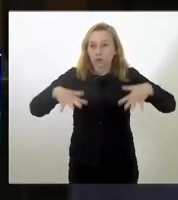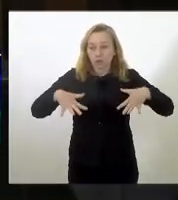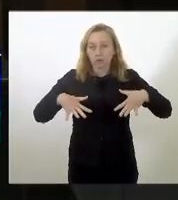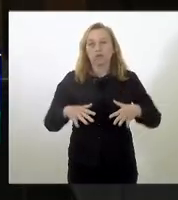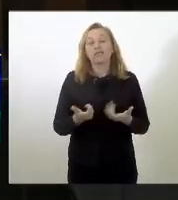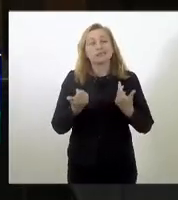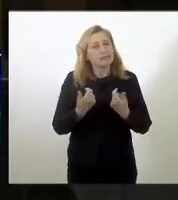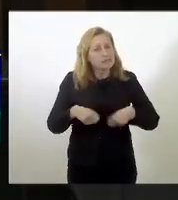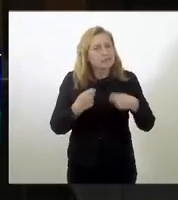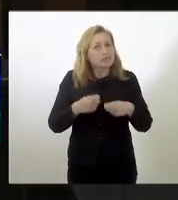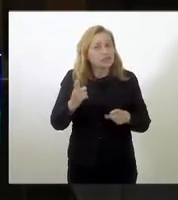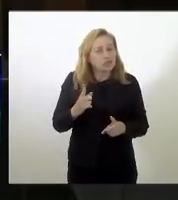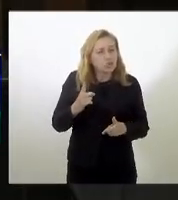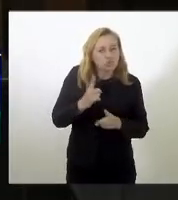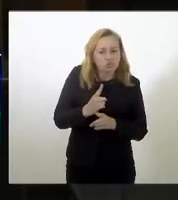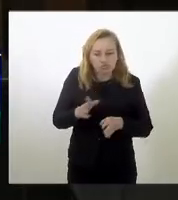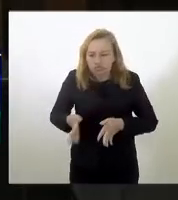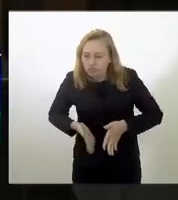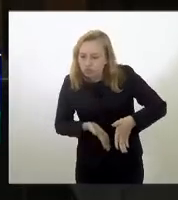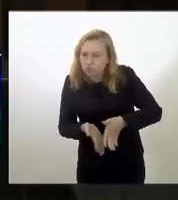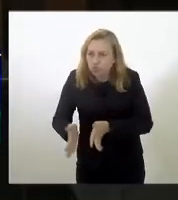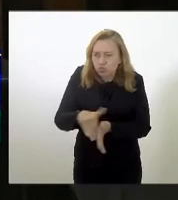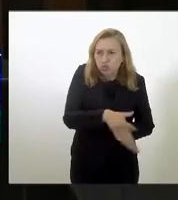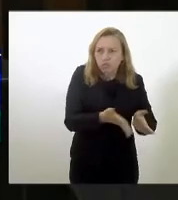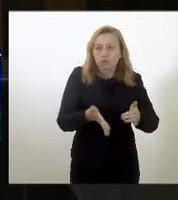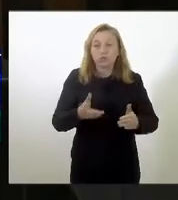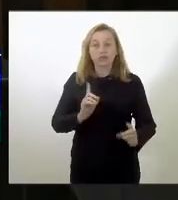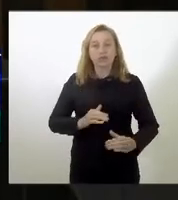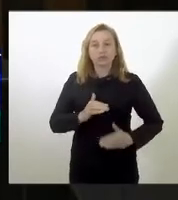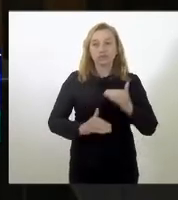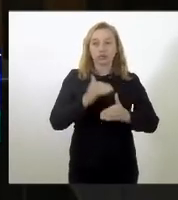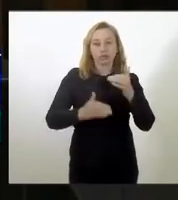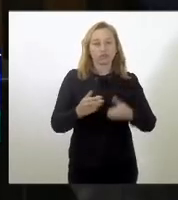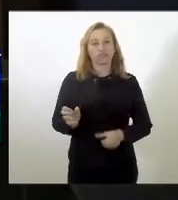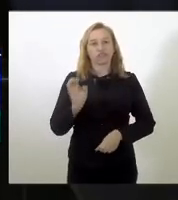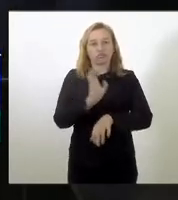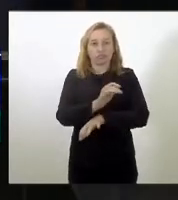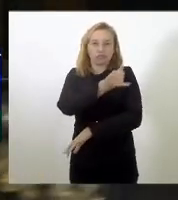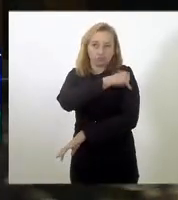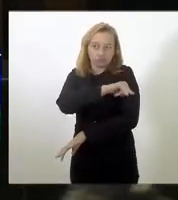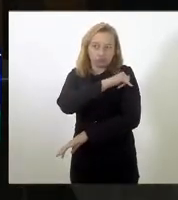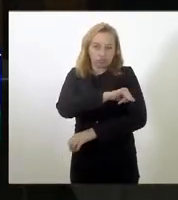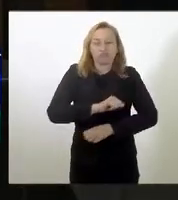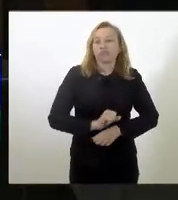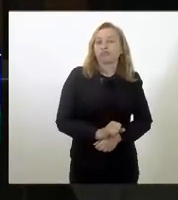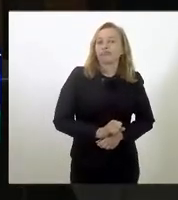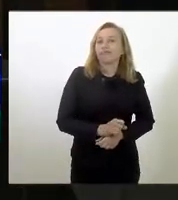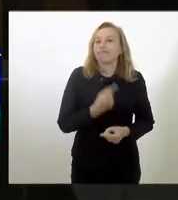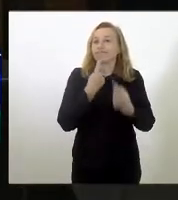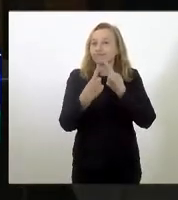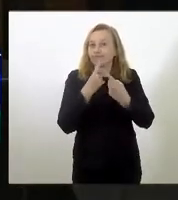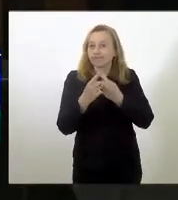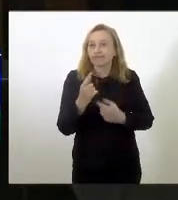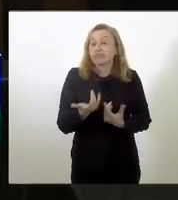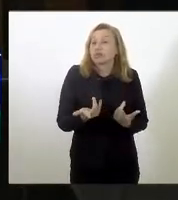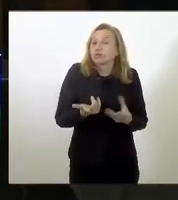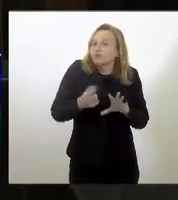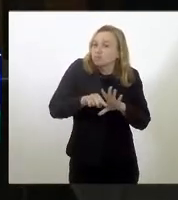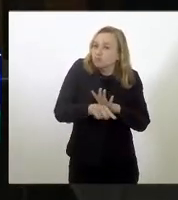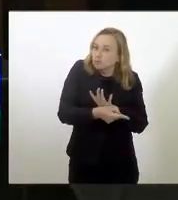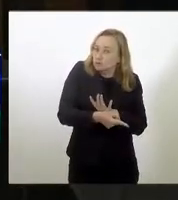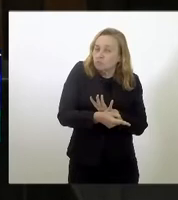necessidade de encontrar caminhos de desenvolvimento para o Estado do Rio de Janeiro. A gente tem um debate, por exemplo, muito